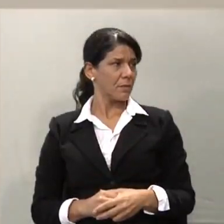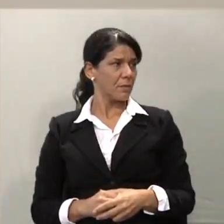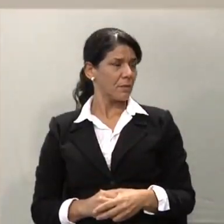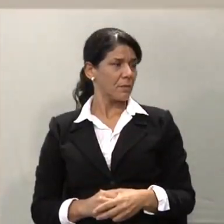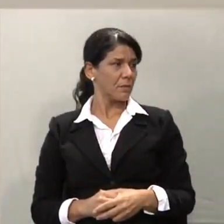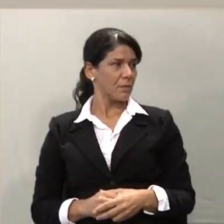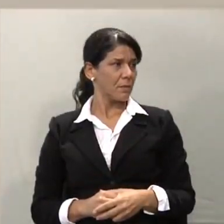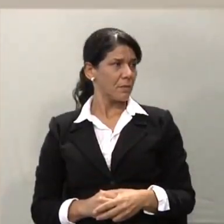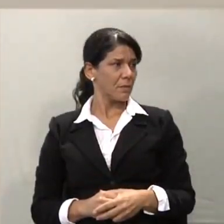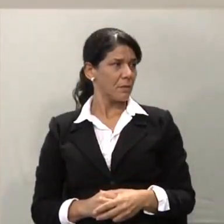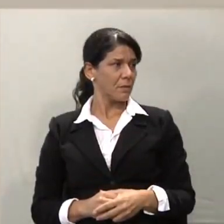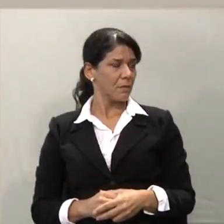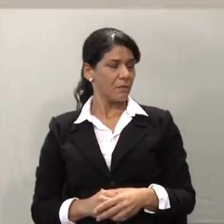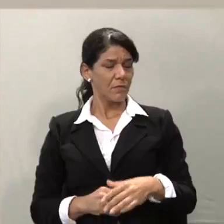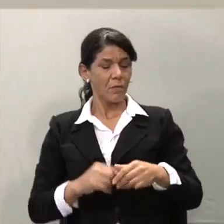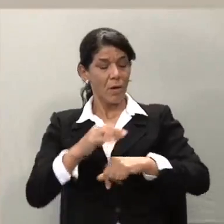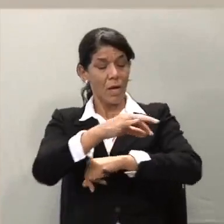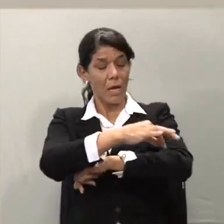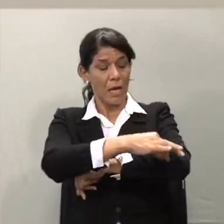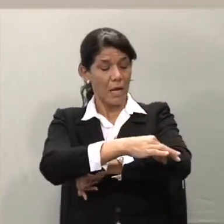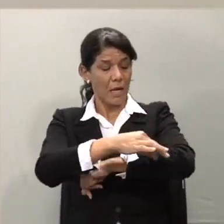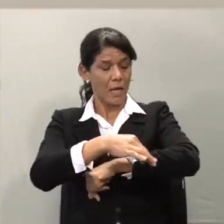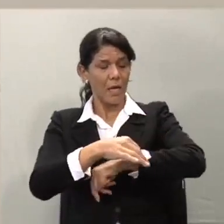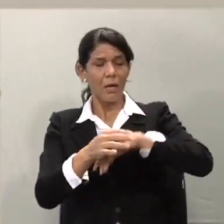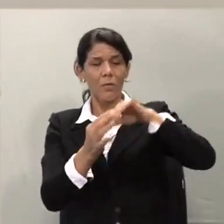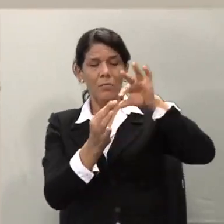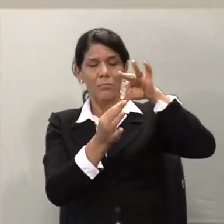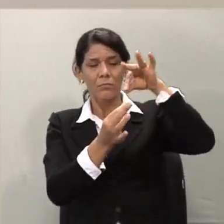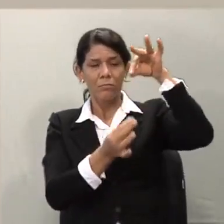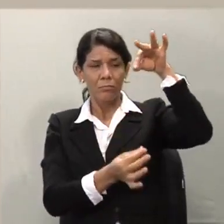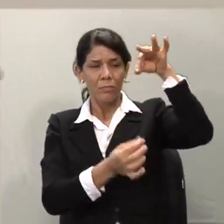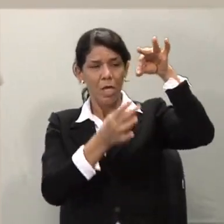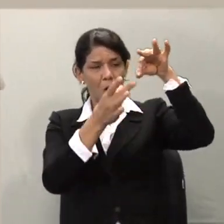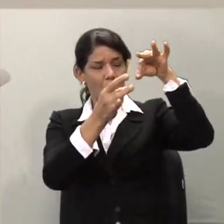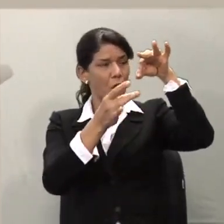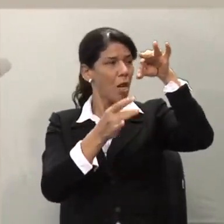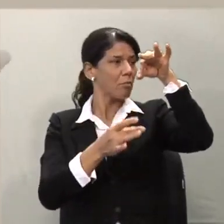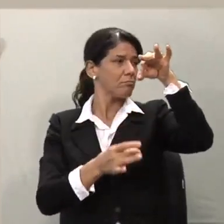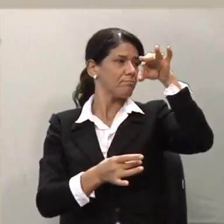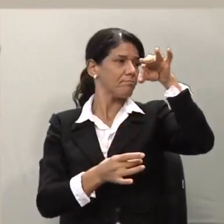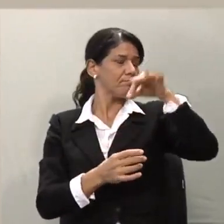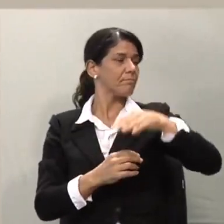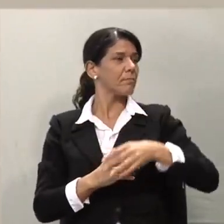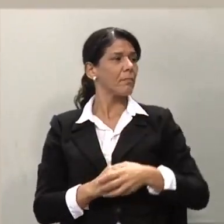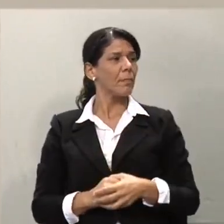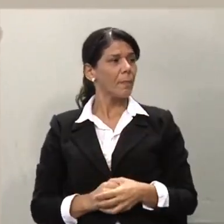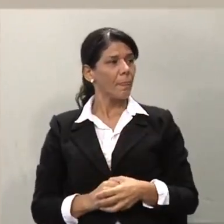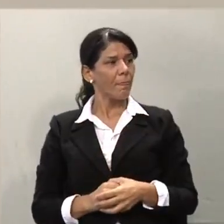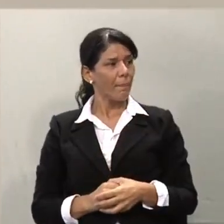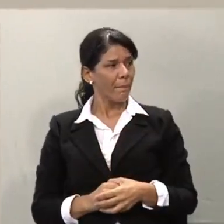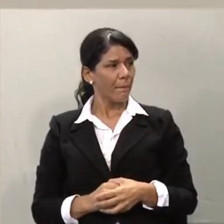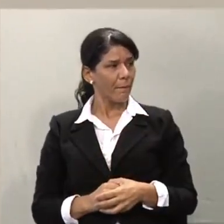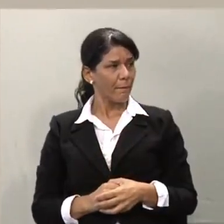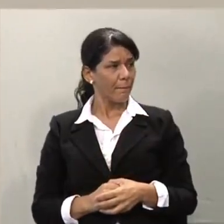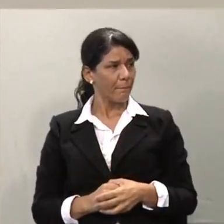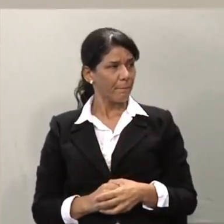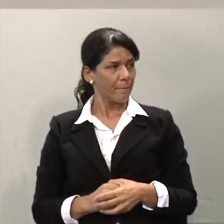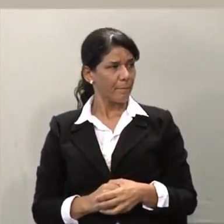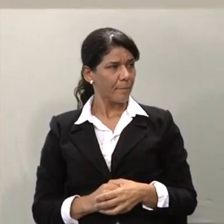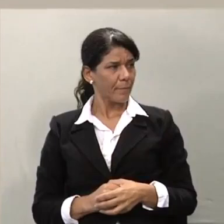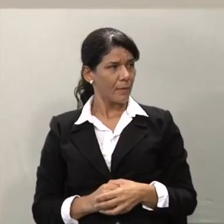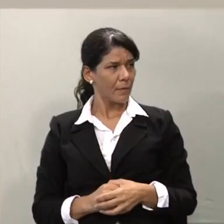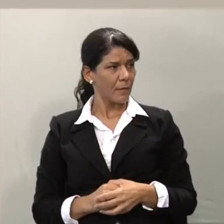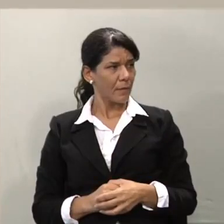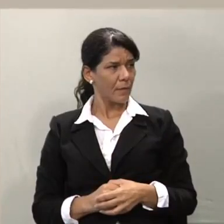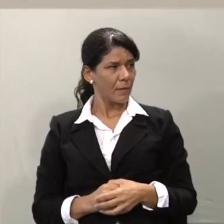fixar a régua no soro, aquela régua que nós fizemos, justamente para